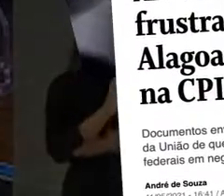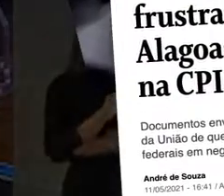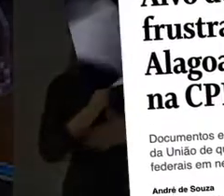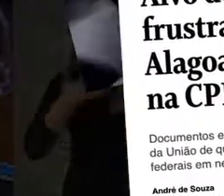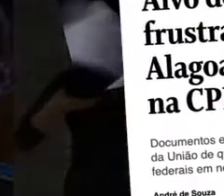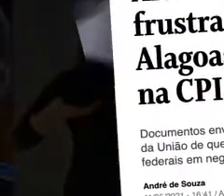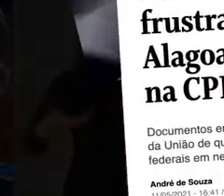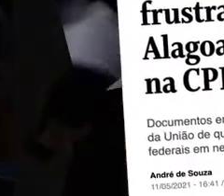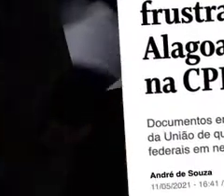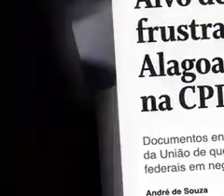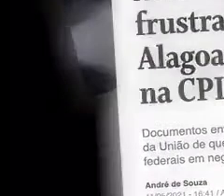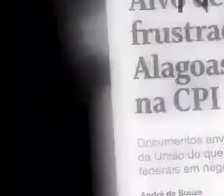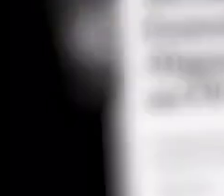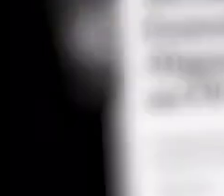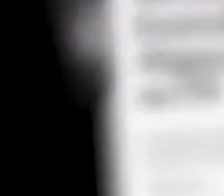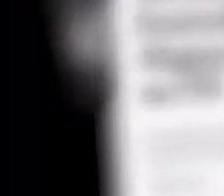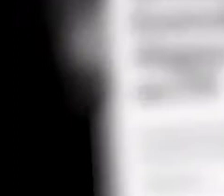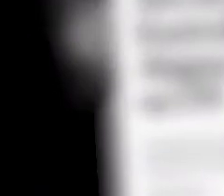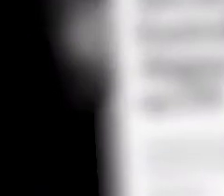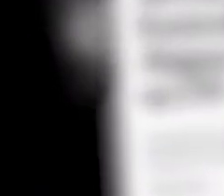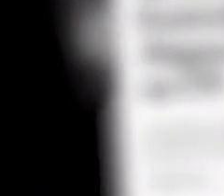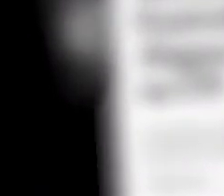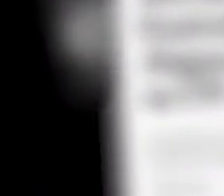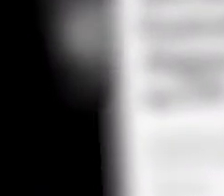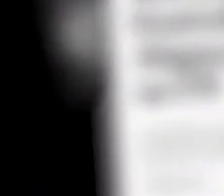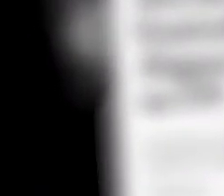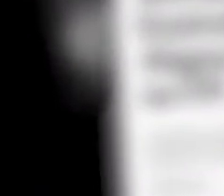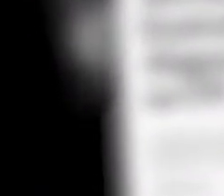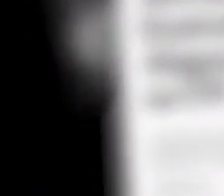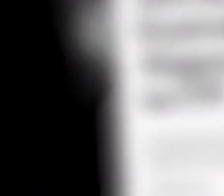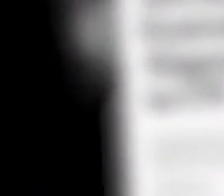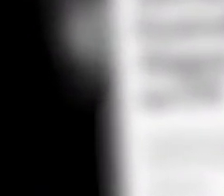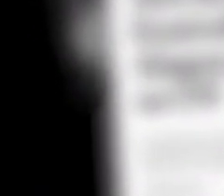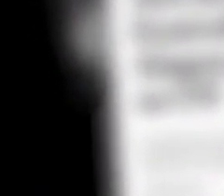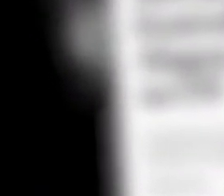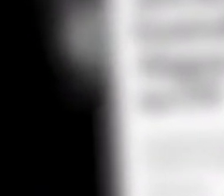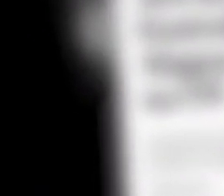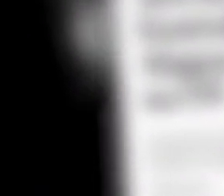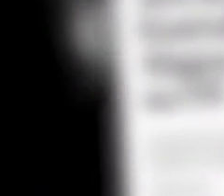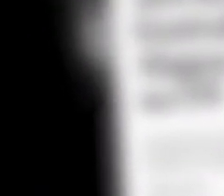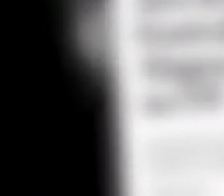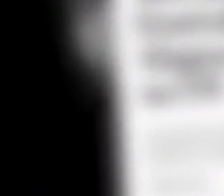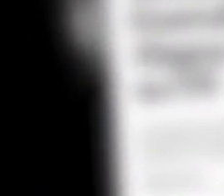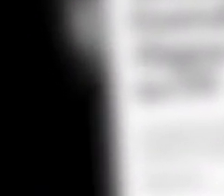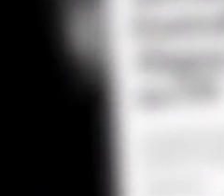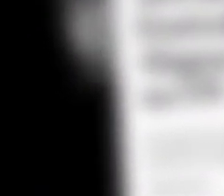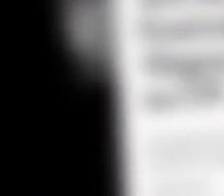então mais 15 mil profissionais e médicos e